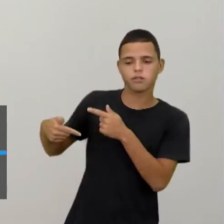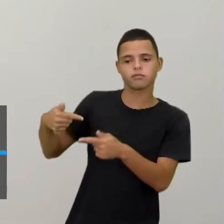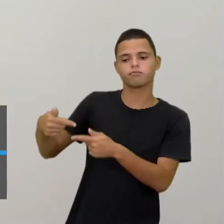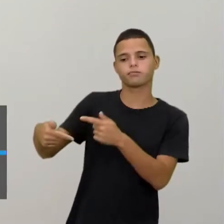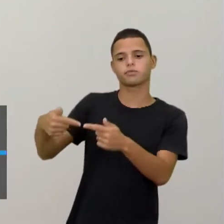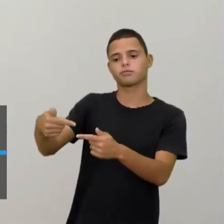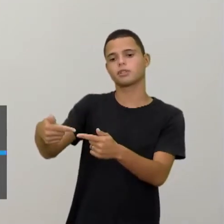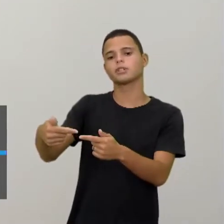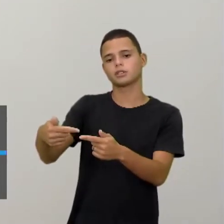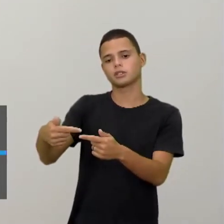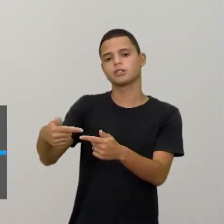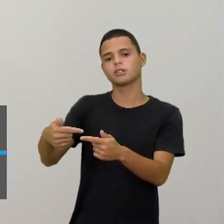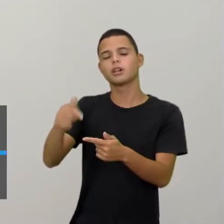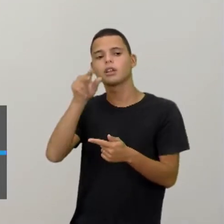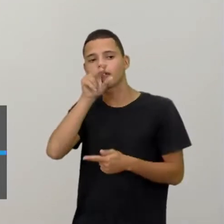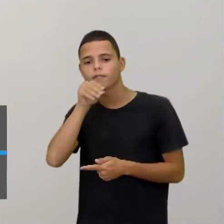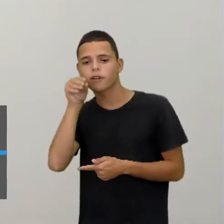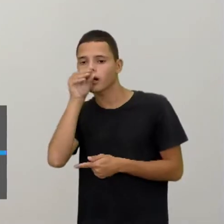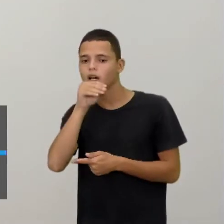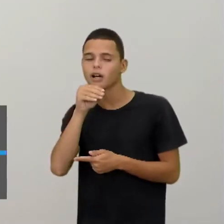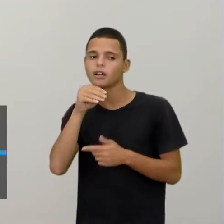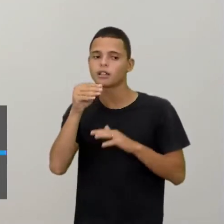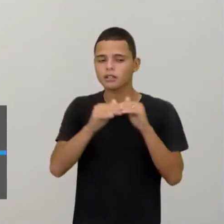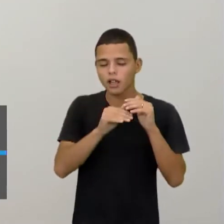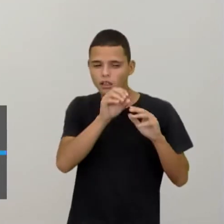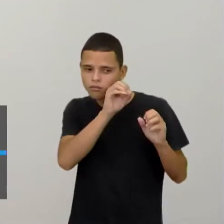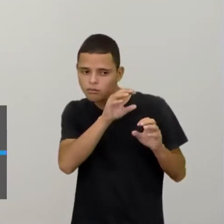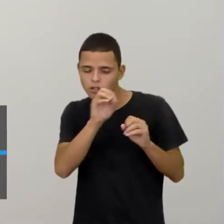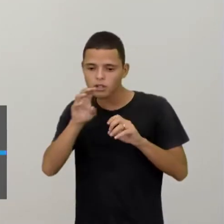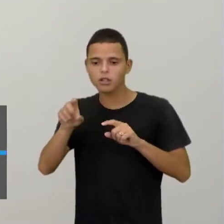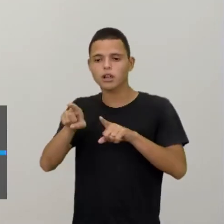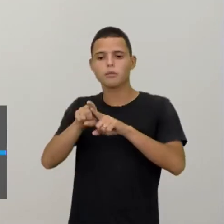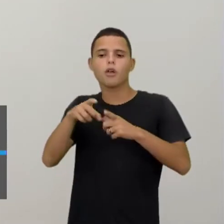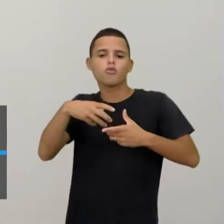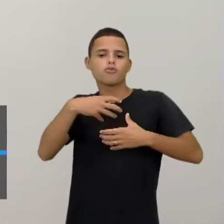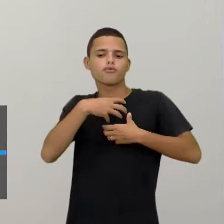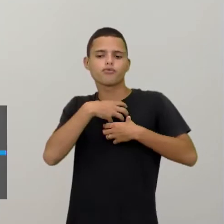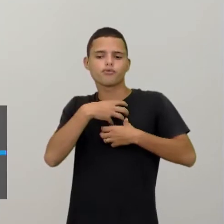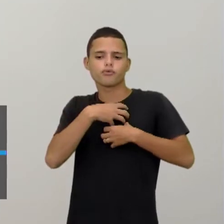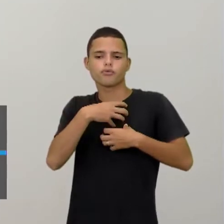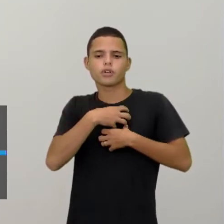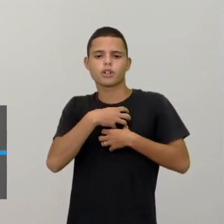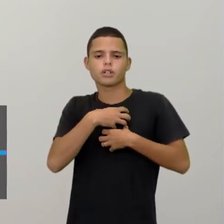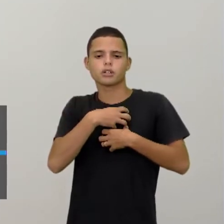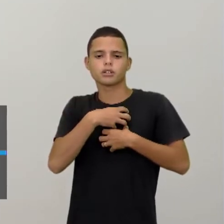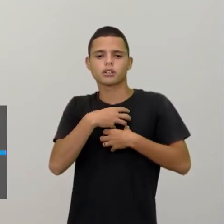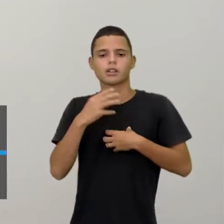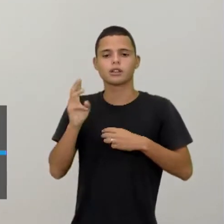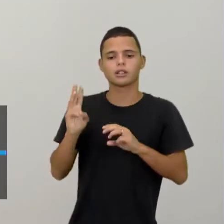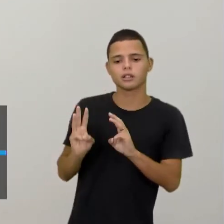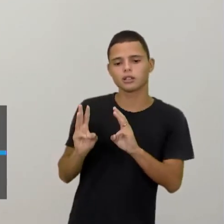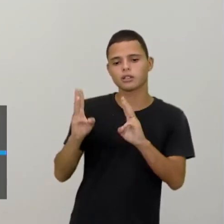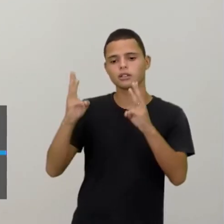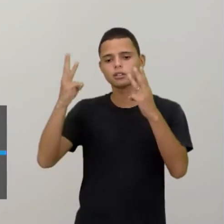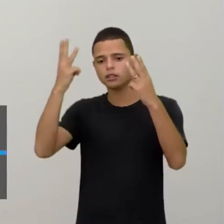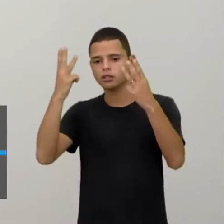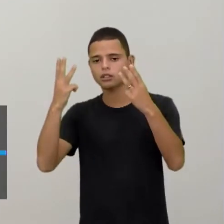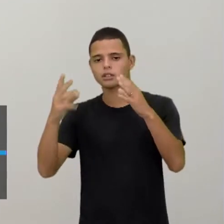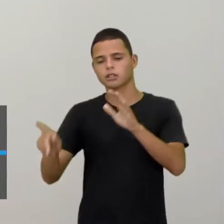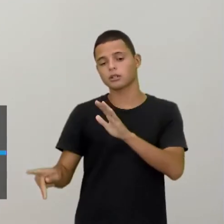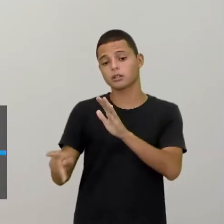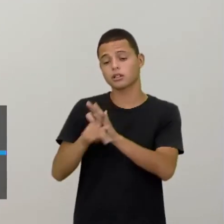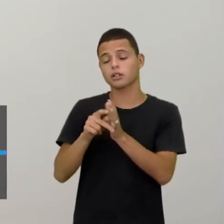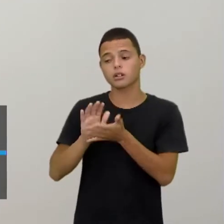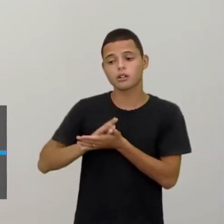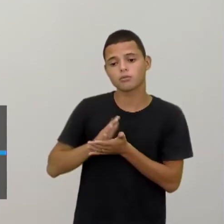geração, através da oralidade. O jeito de ser, né, da festa, o jeito de ser do